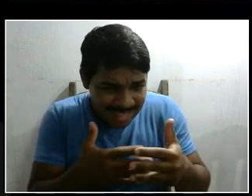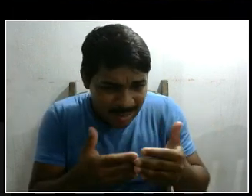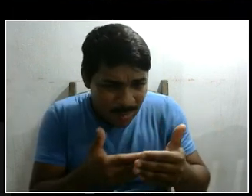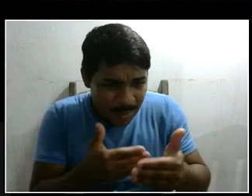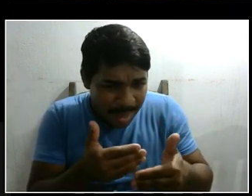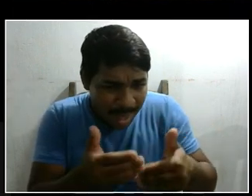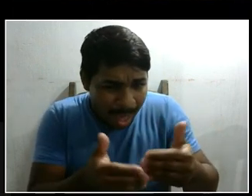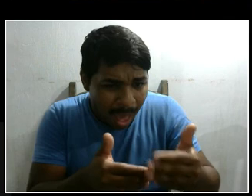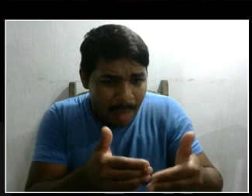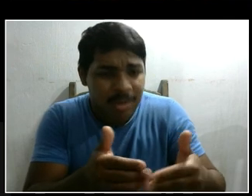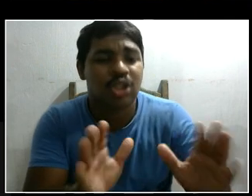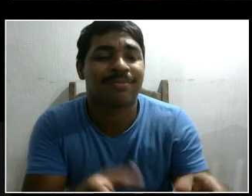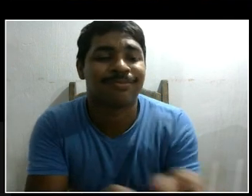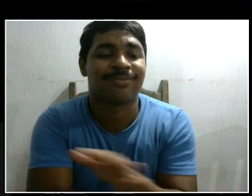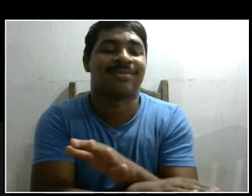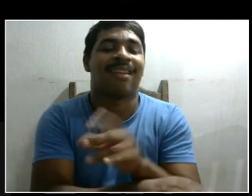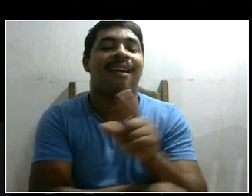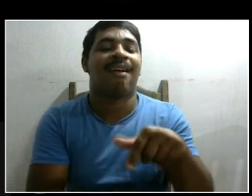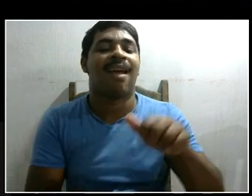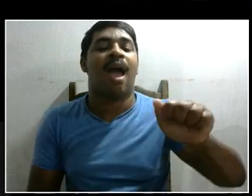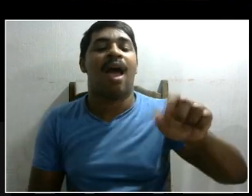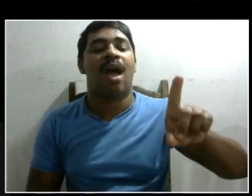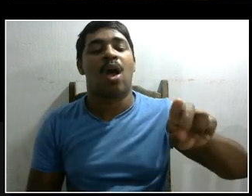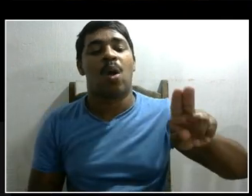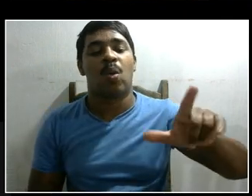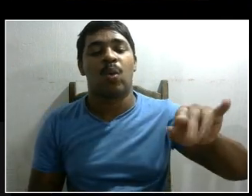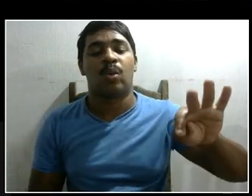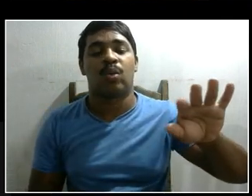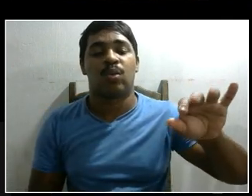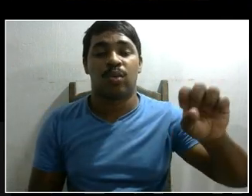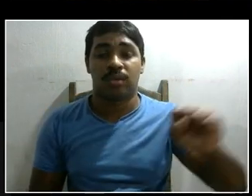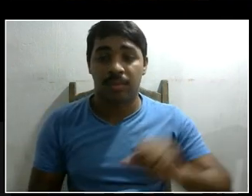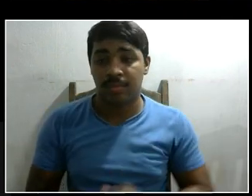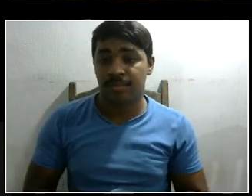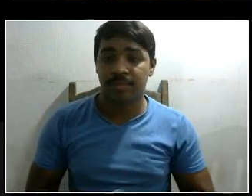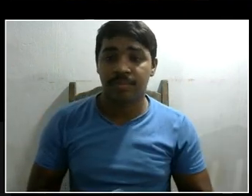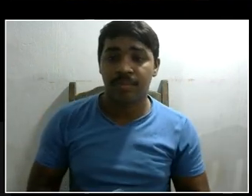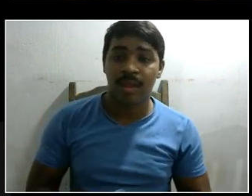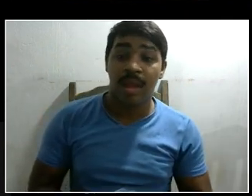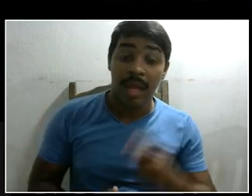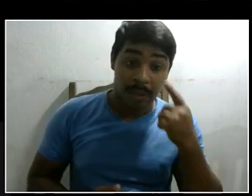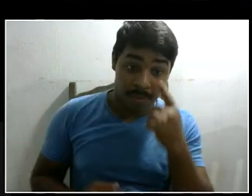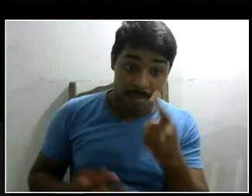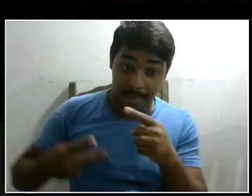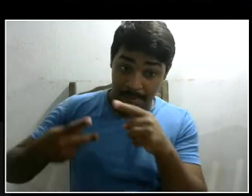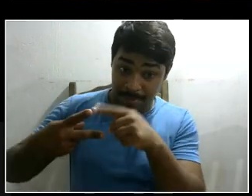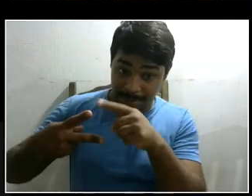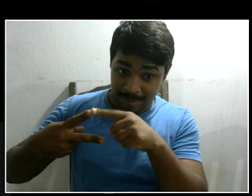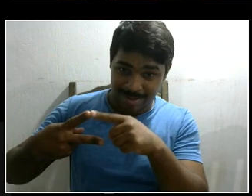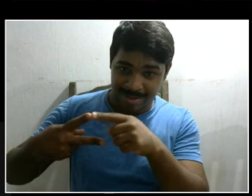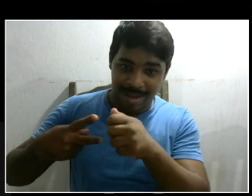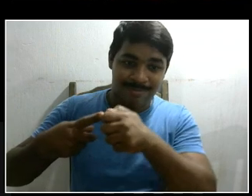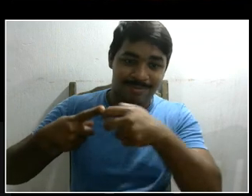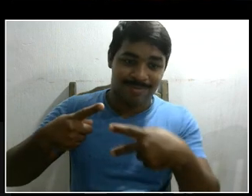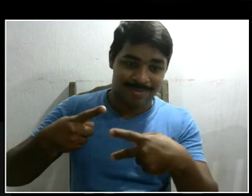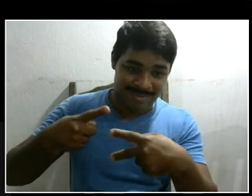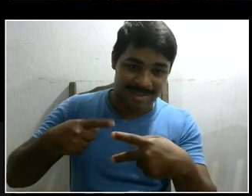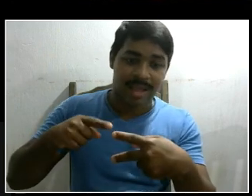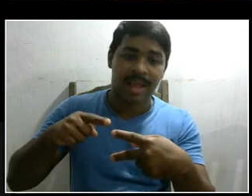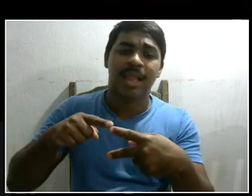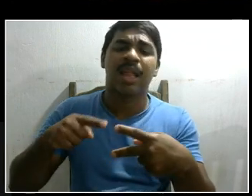mesmo. Os tecidos meristemáticos ou embrionários, eles se dividem em 2. Aqueles que a gente chama de